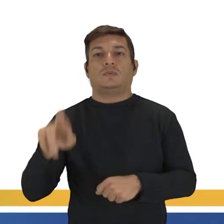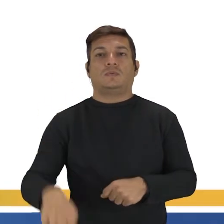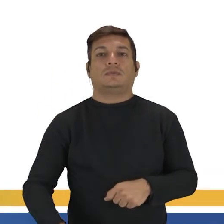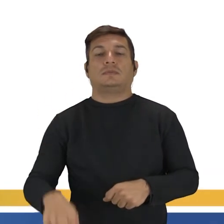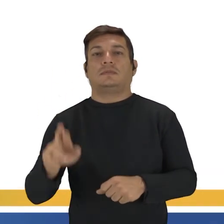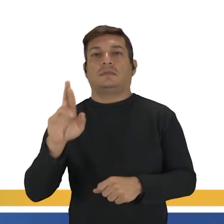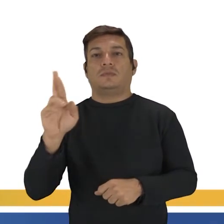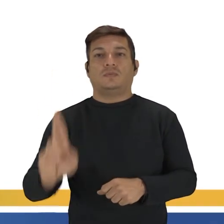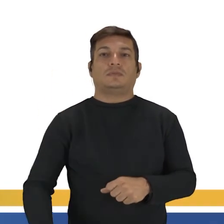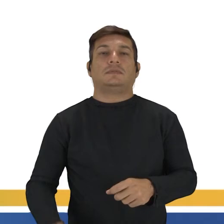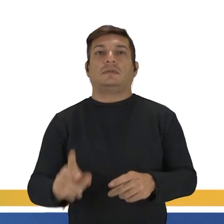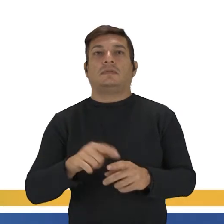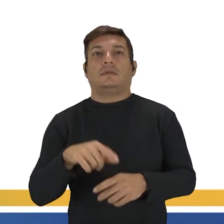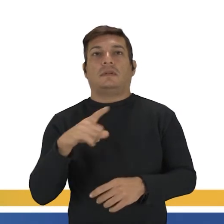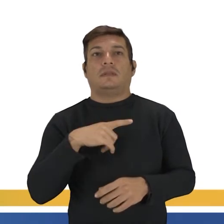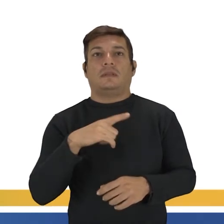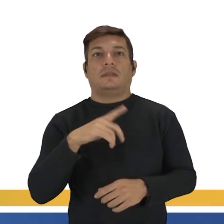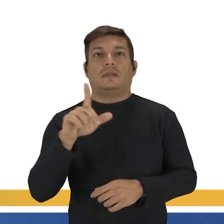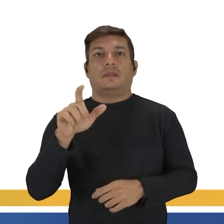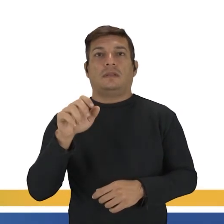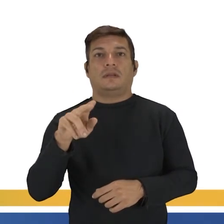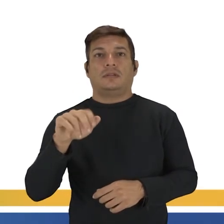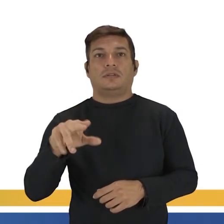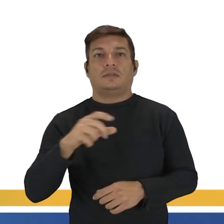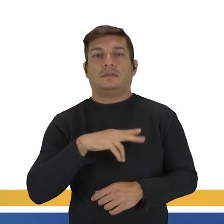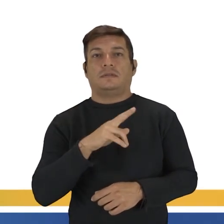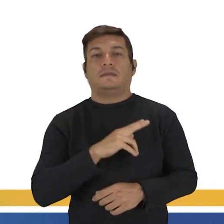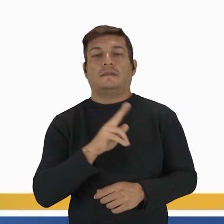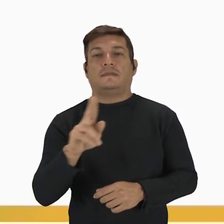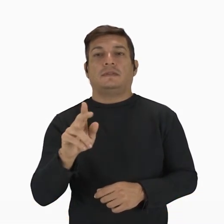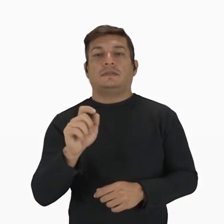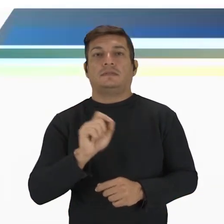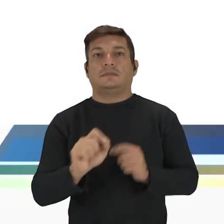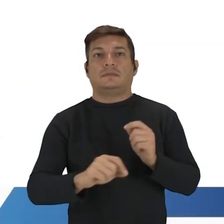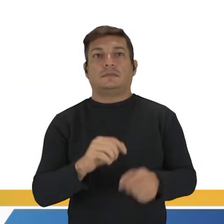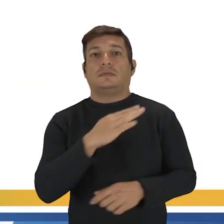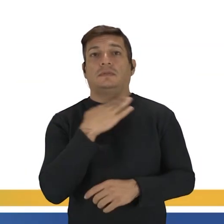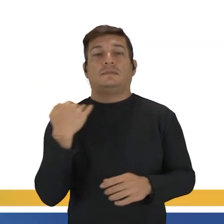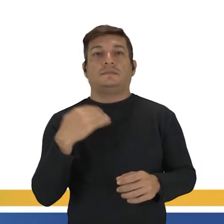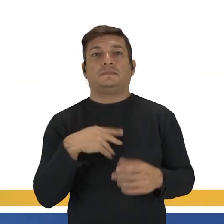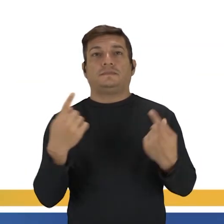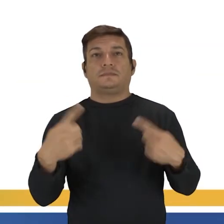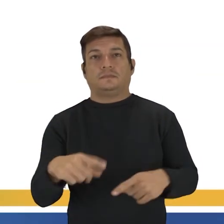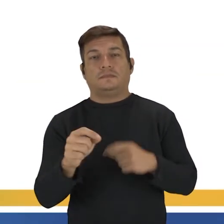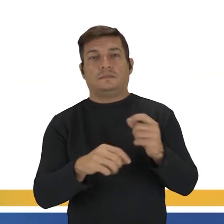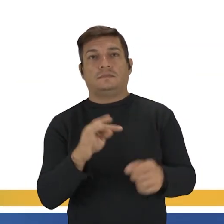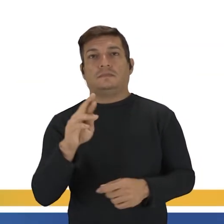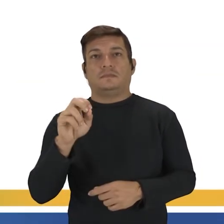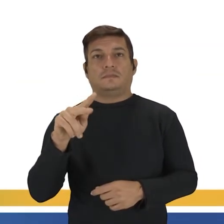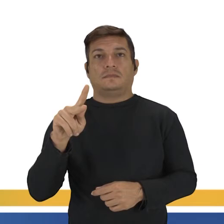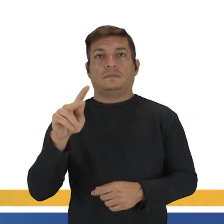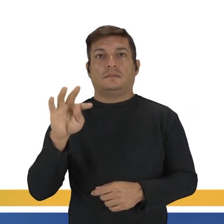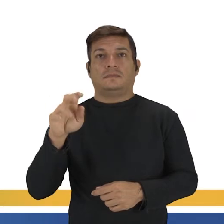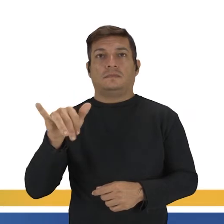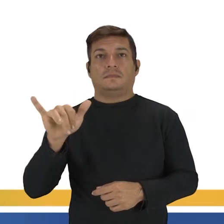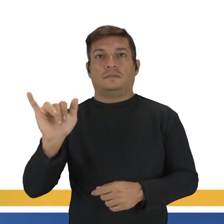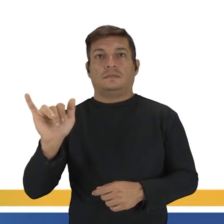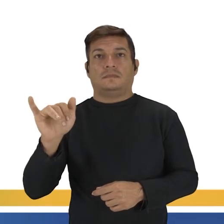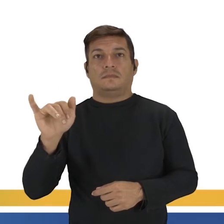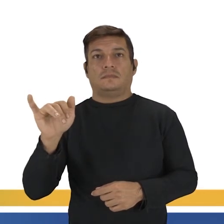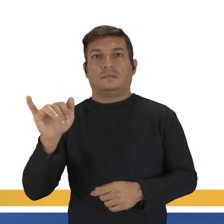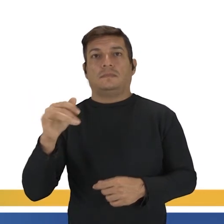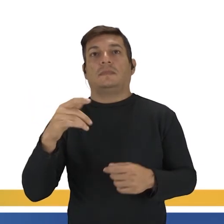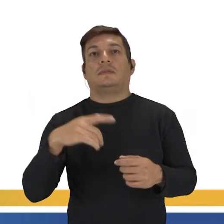Lenin estava à frente do partido. Né? Com a morte dele começa aí uma disputa entre Trotsky e Stalin. Essa disputa